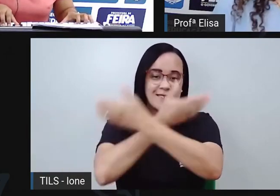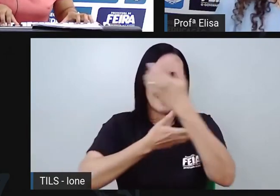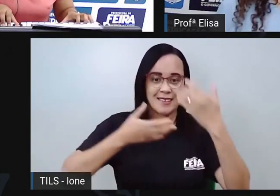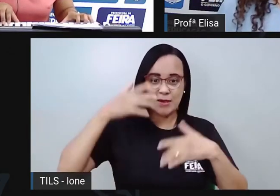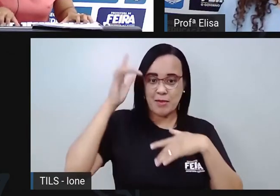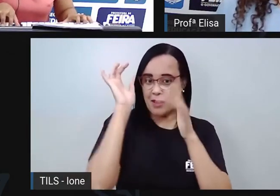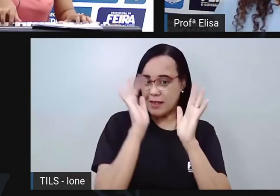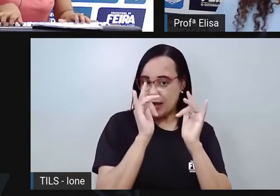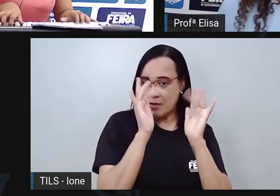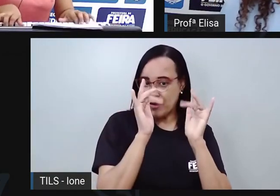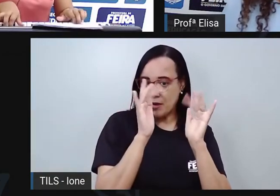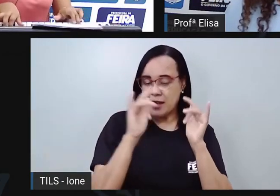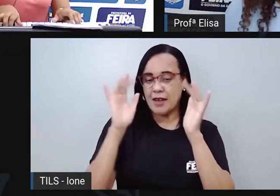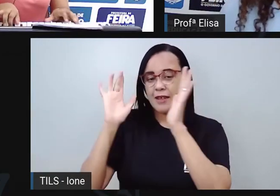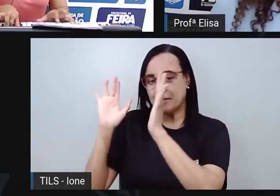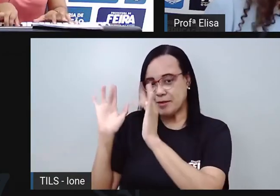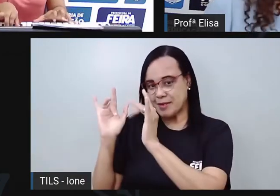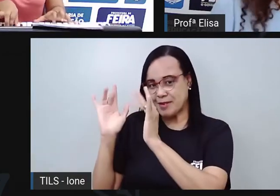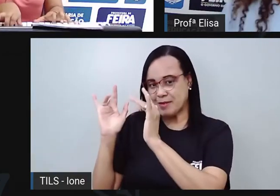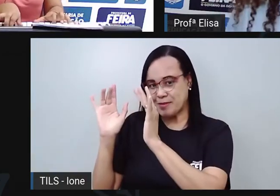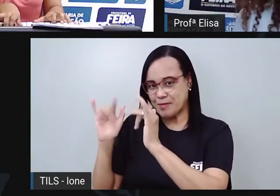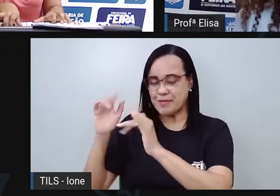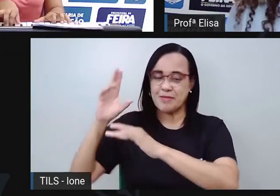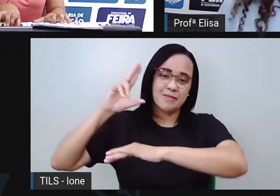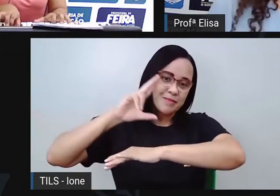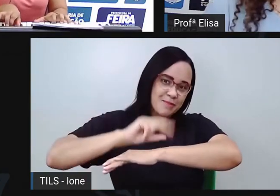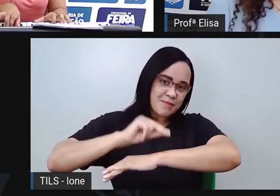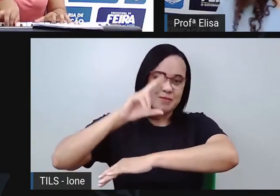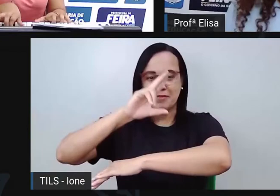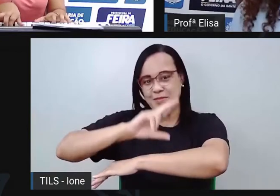canta para namorar